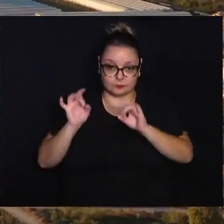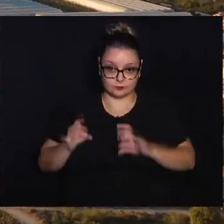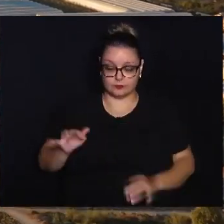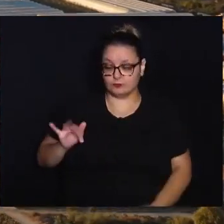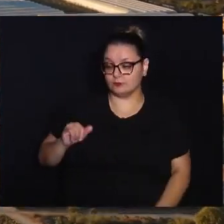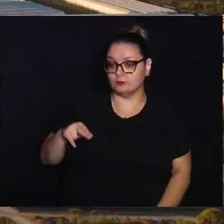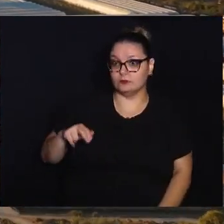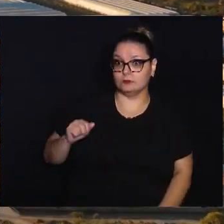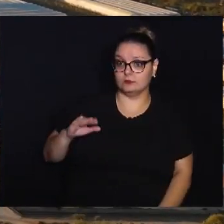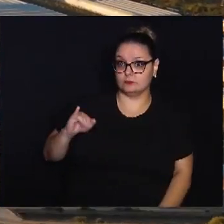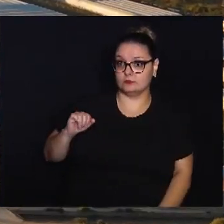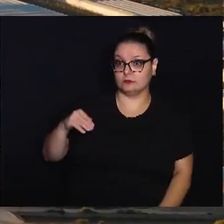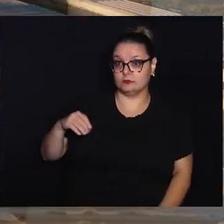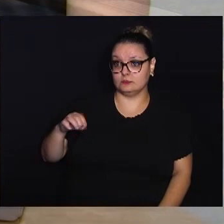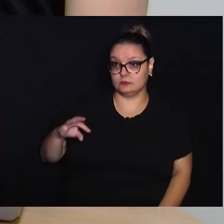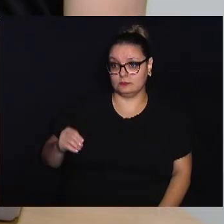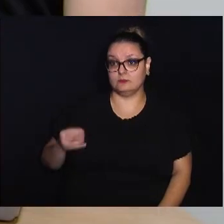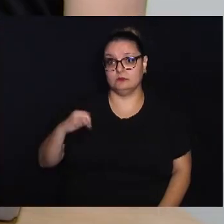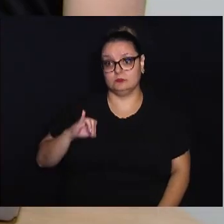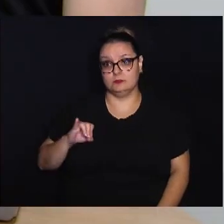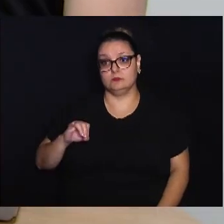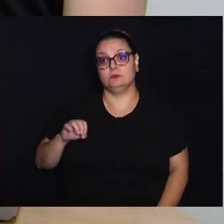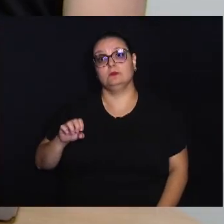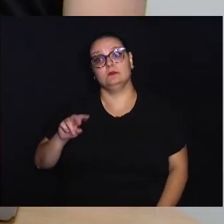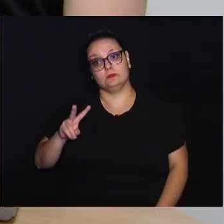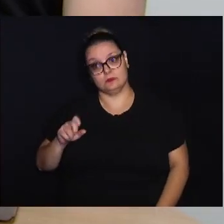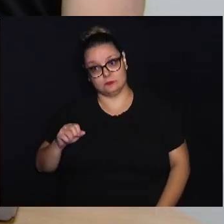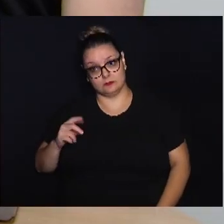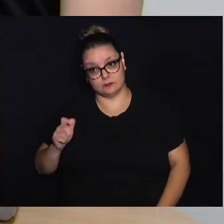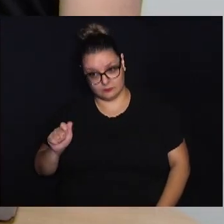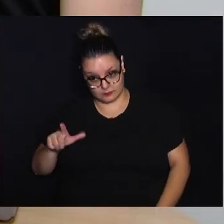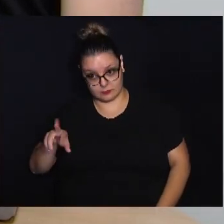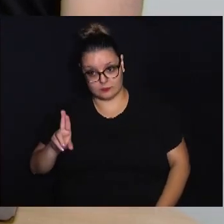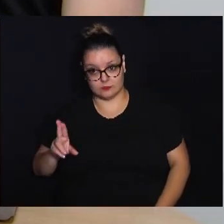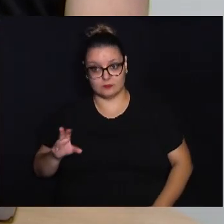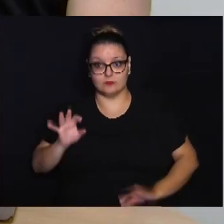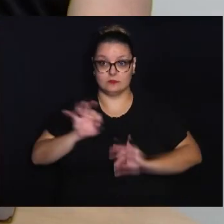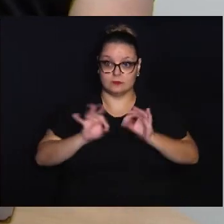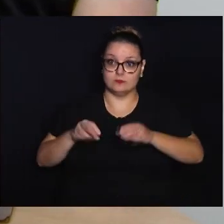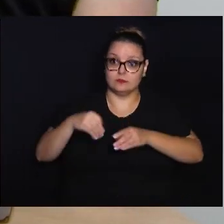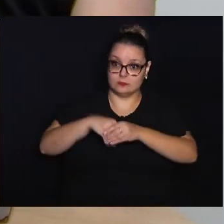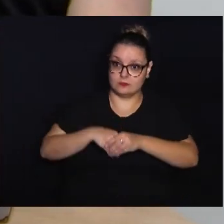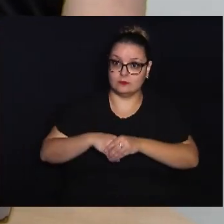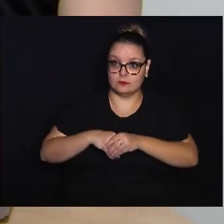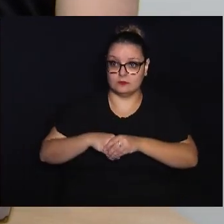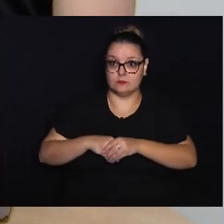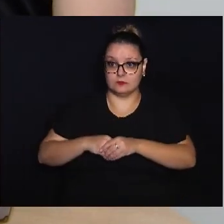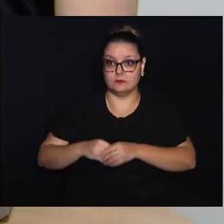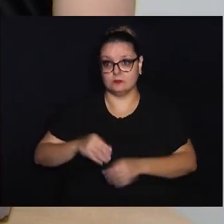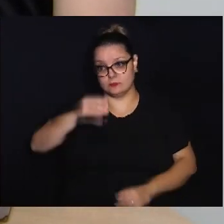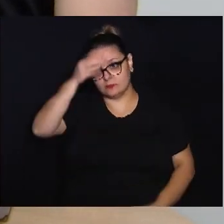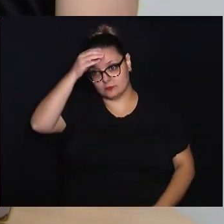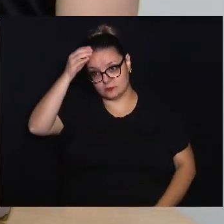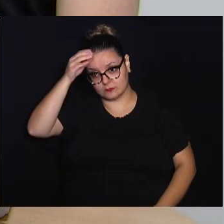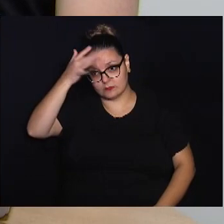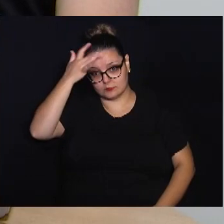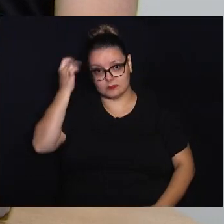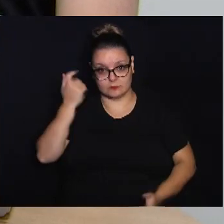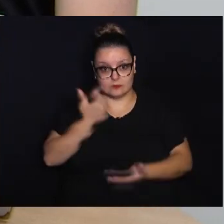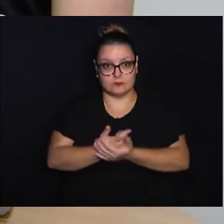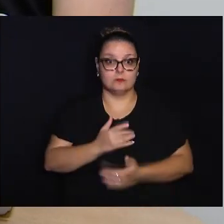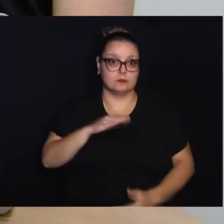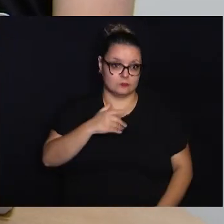falando especificamente sobre financiamentos, se o valor dessas parcelas estiver dentro do planejamento financeiro do